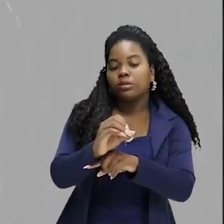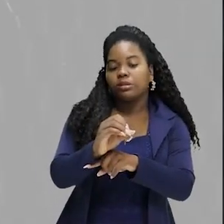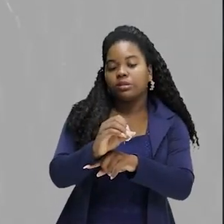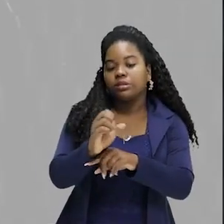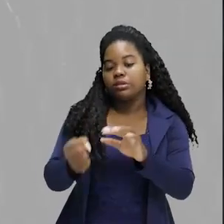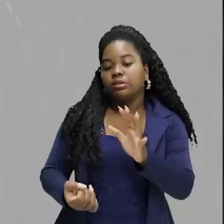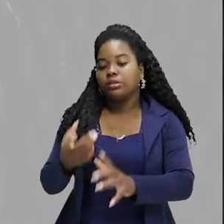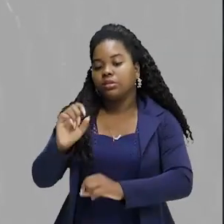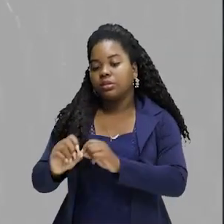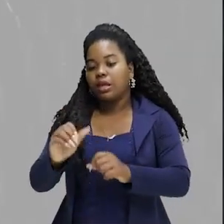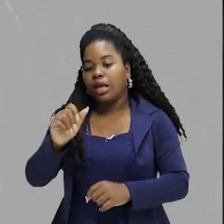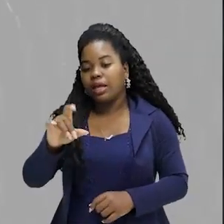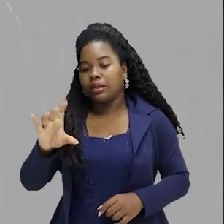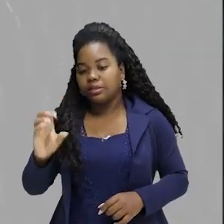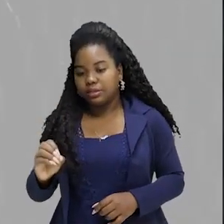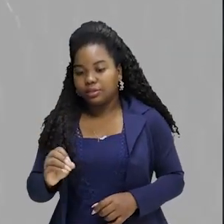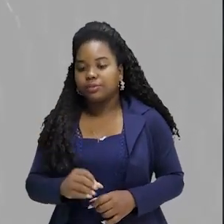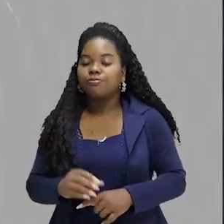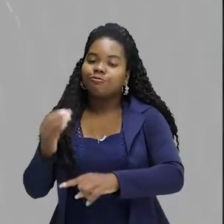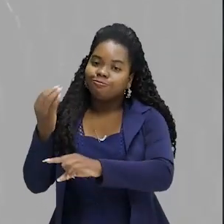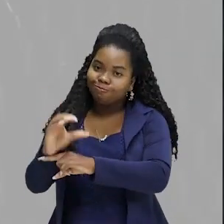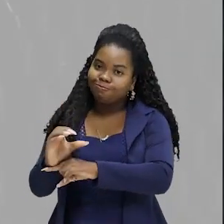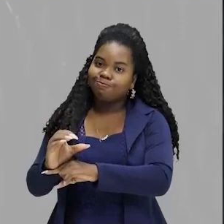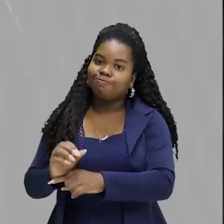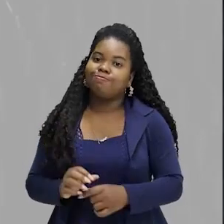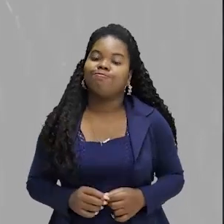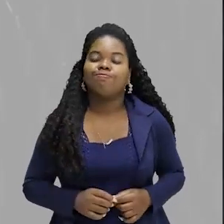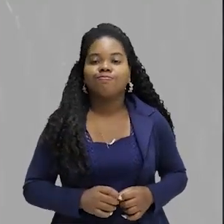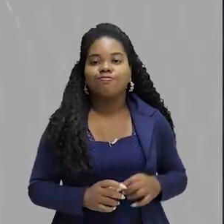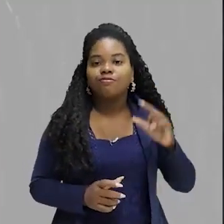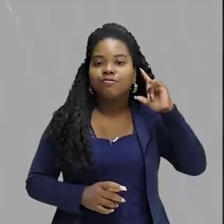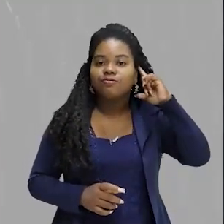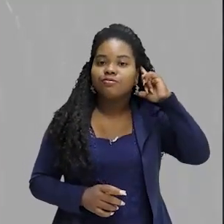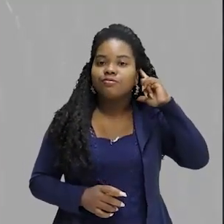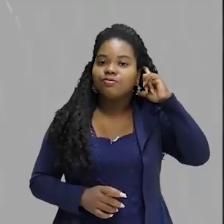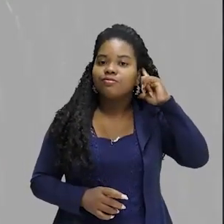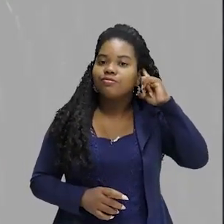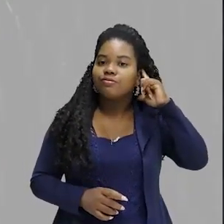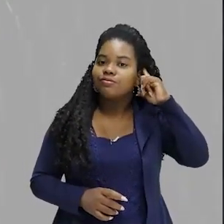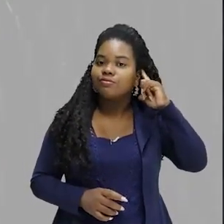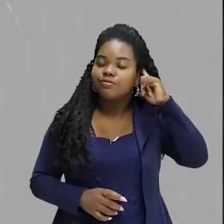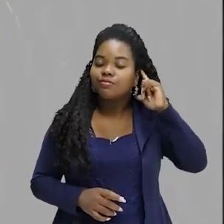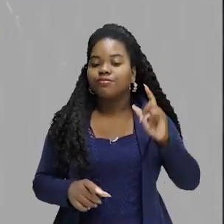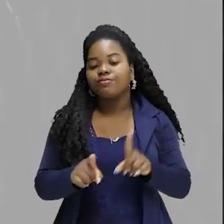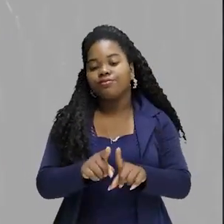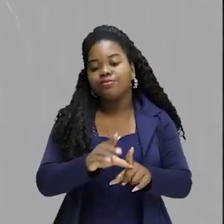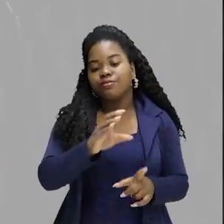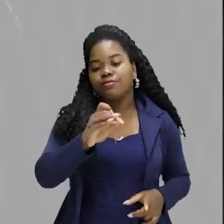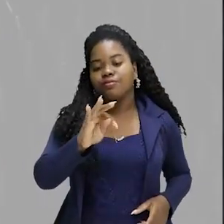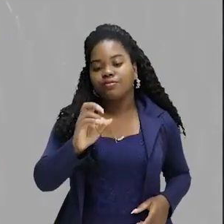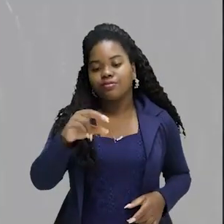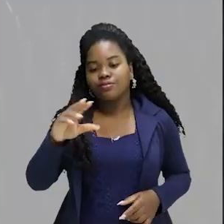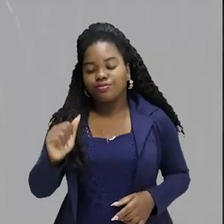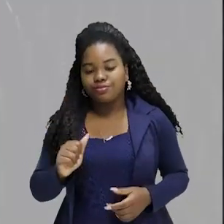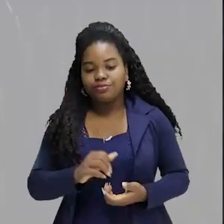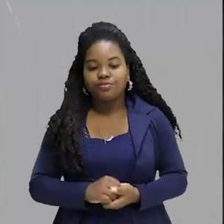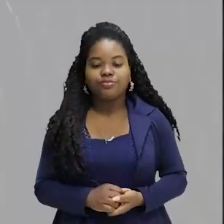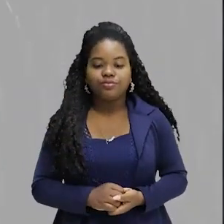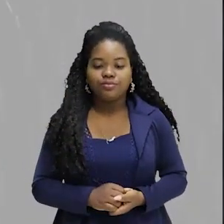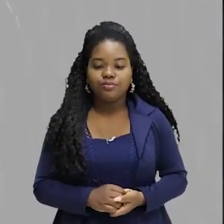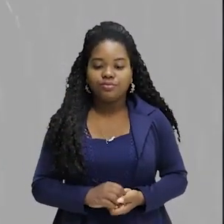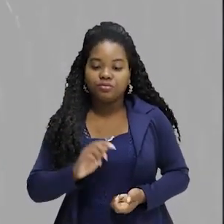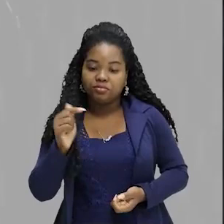um ácido carboxílico. E a cetona? No caso da cetona, não